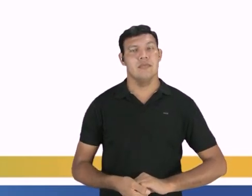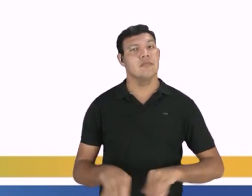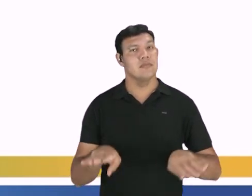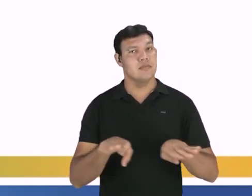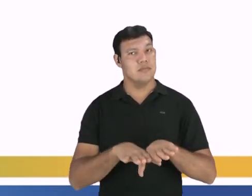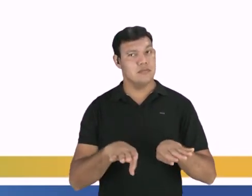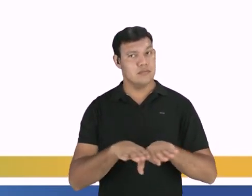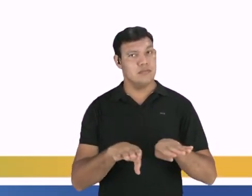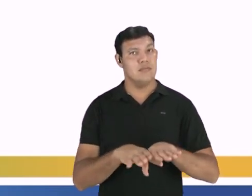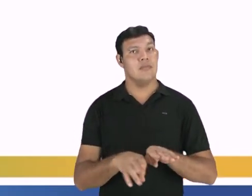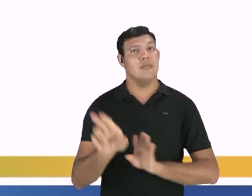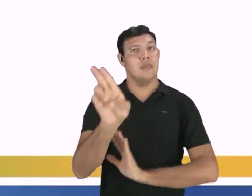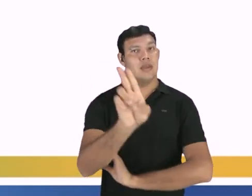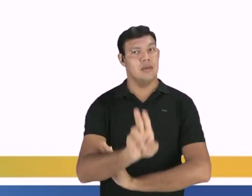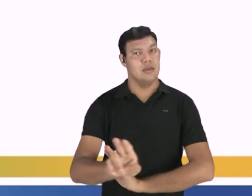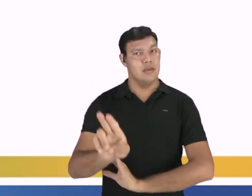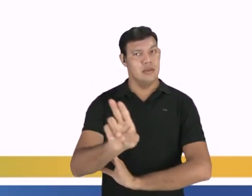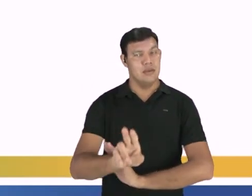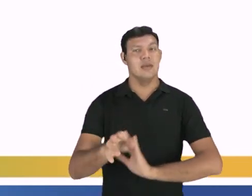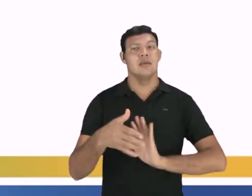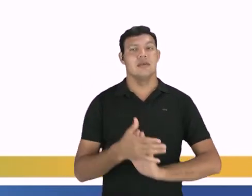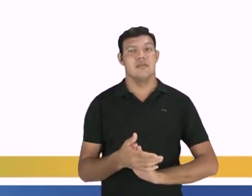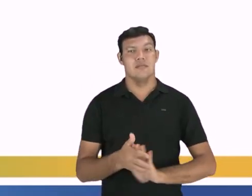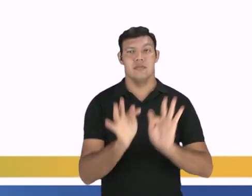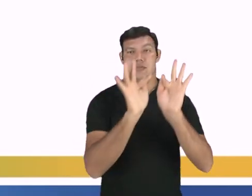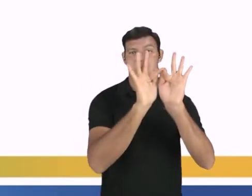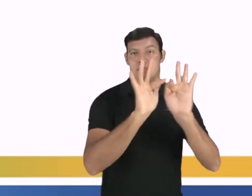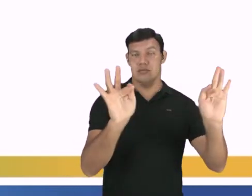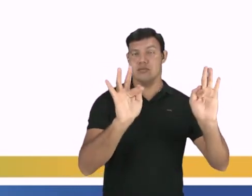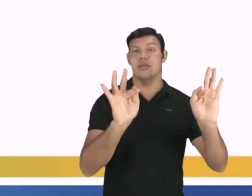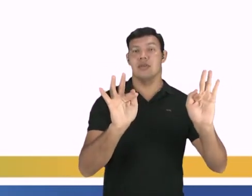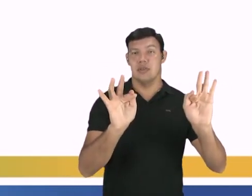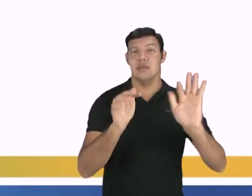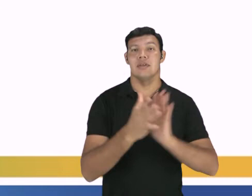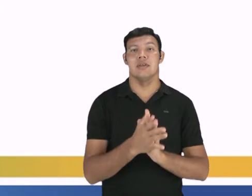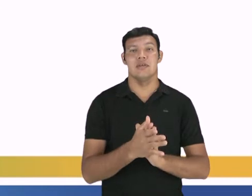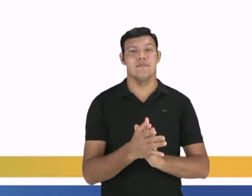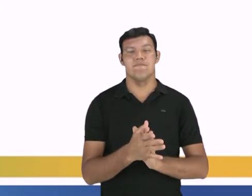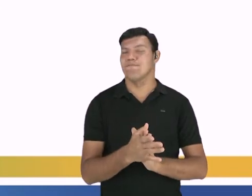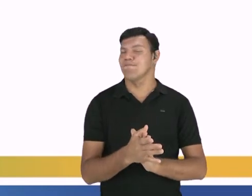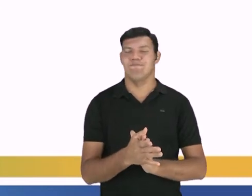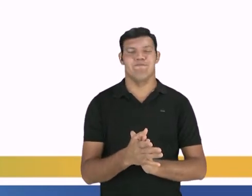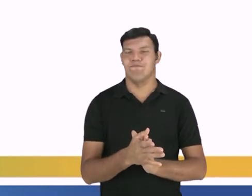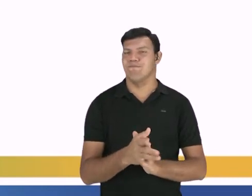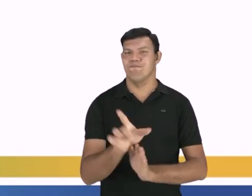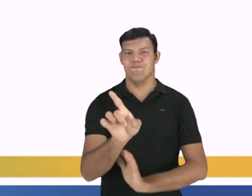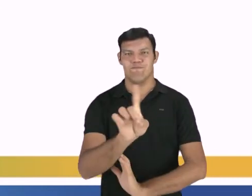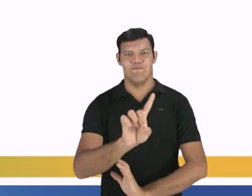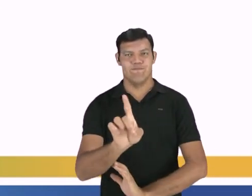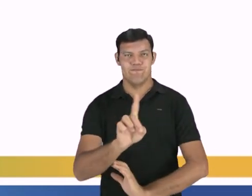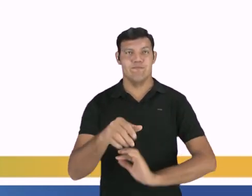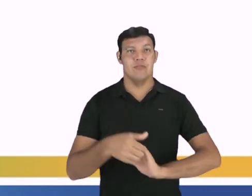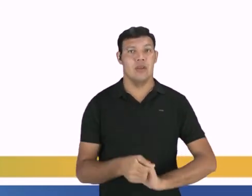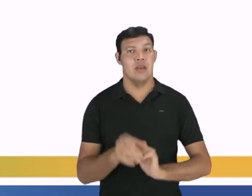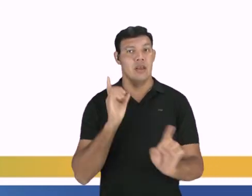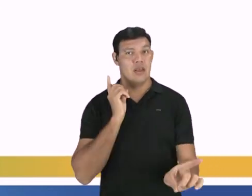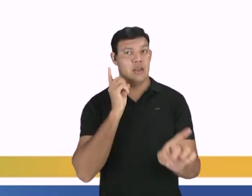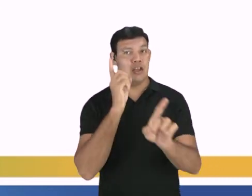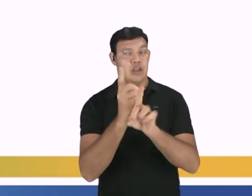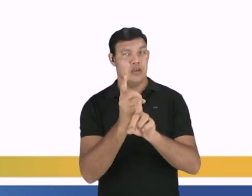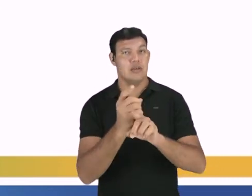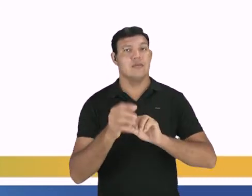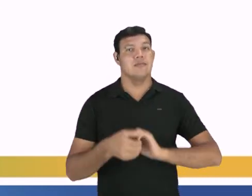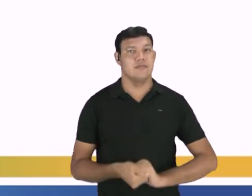Também posso utilizar a minha sentença condicional na forma negativa, quando nós encontramos essa